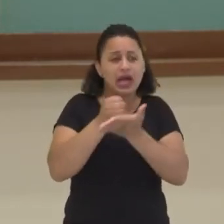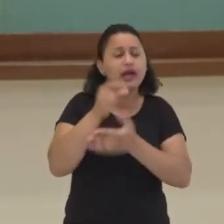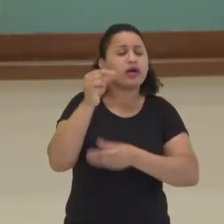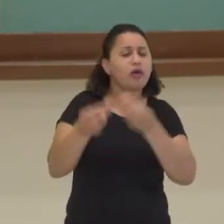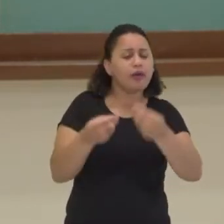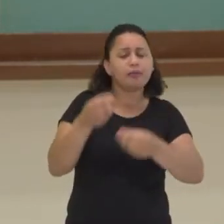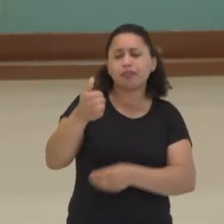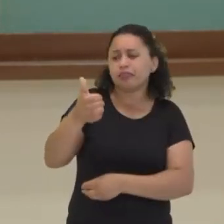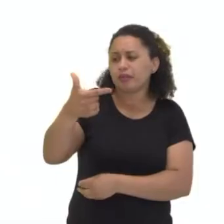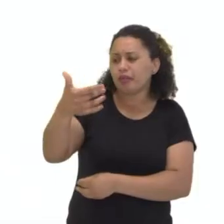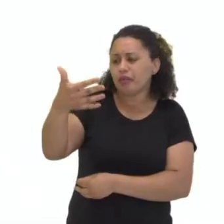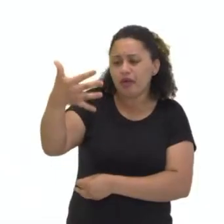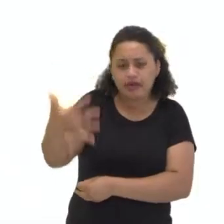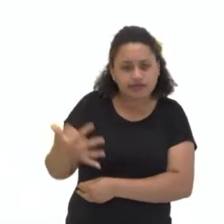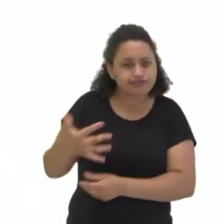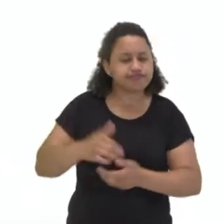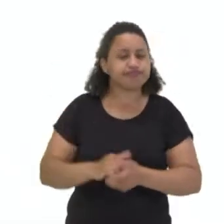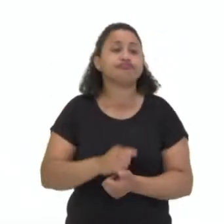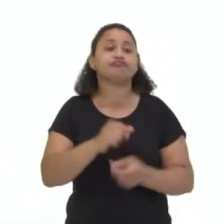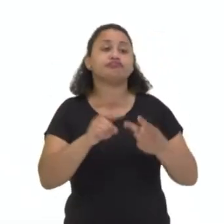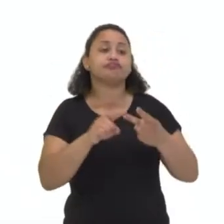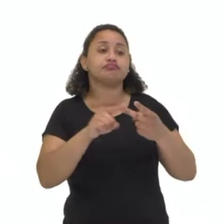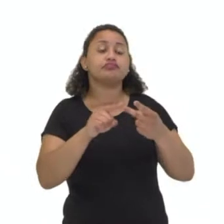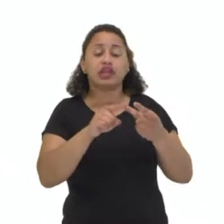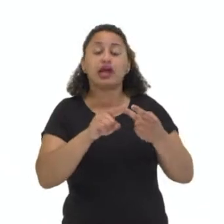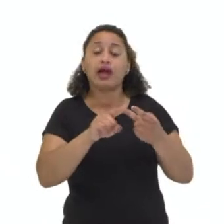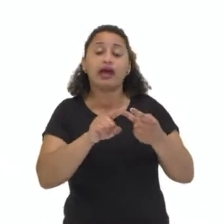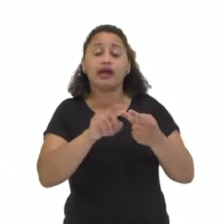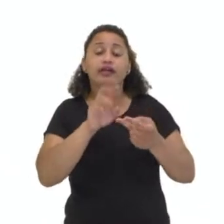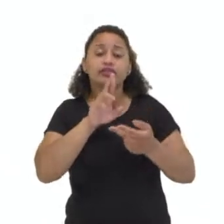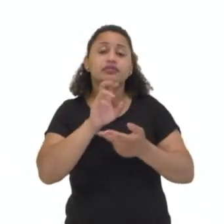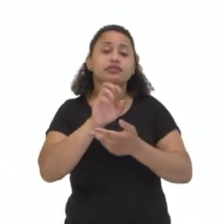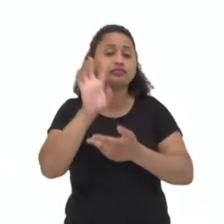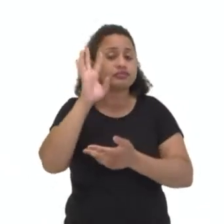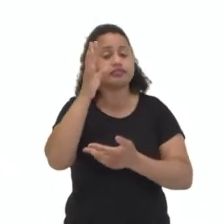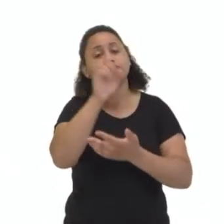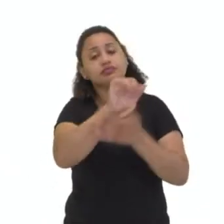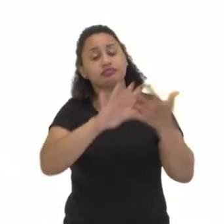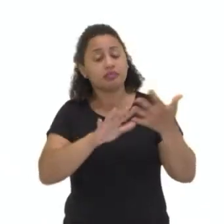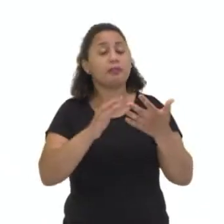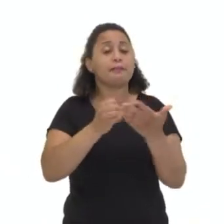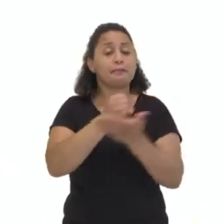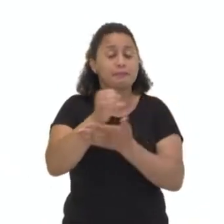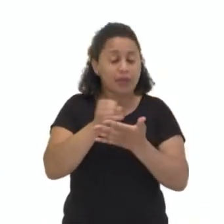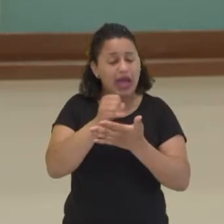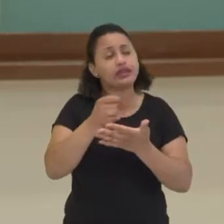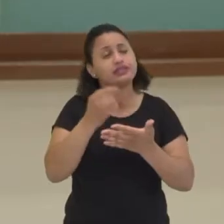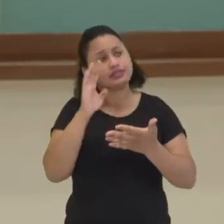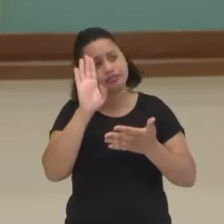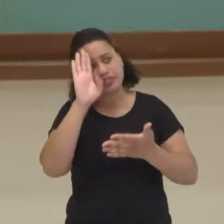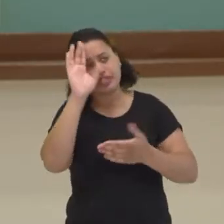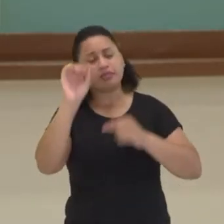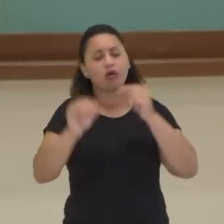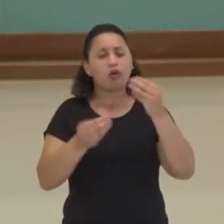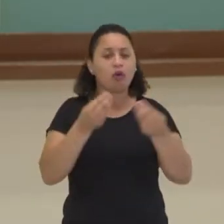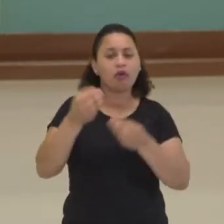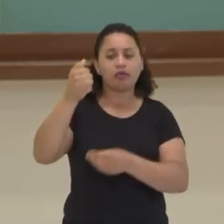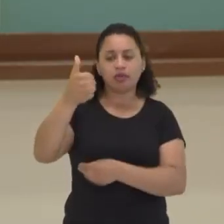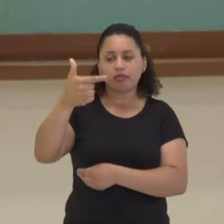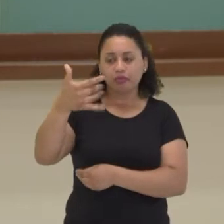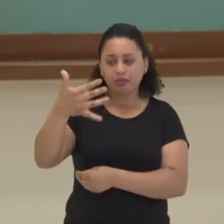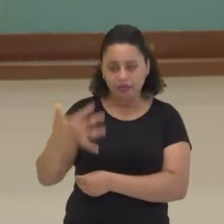contagem. Resolver situações, problemas envolvendo o princípio fundamental da contagem. Primeiramente, nós vamos